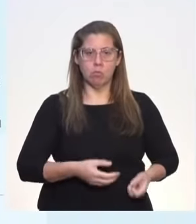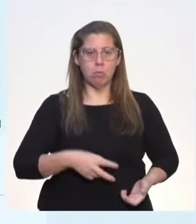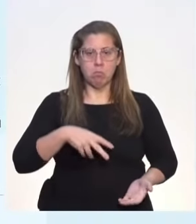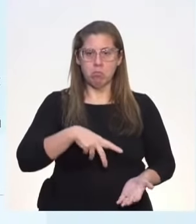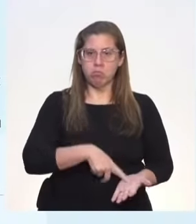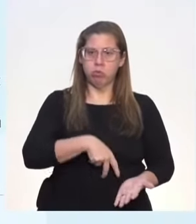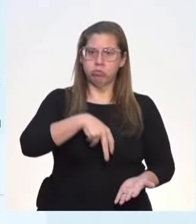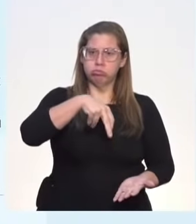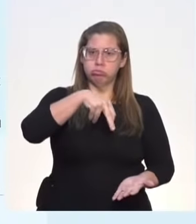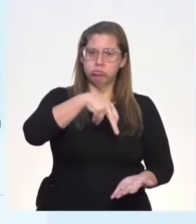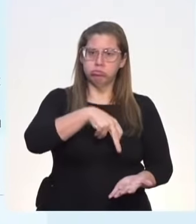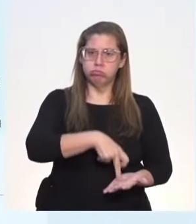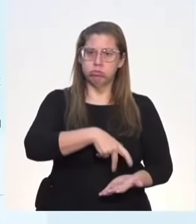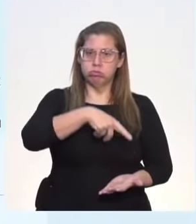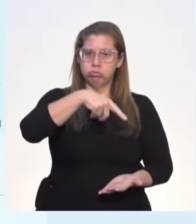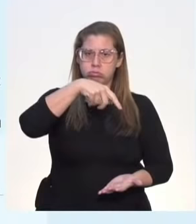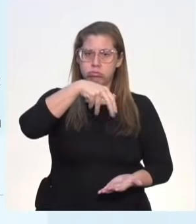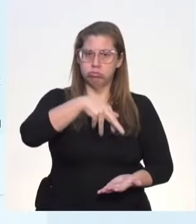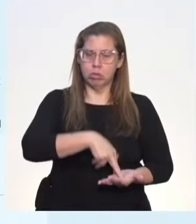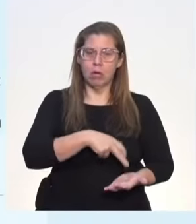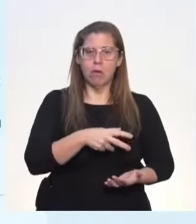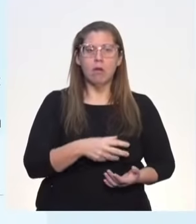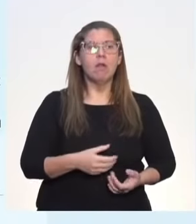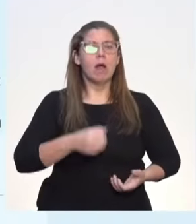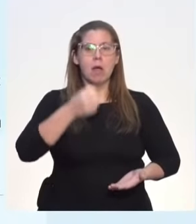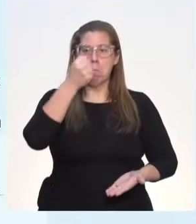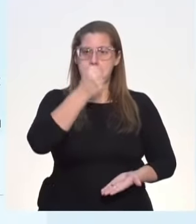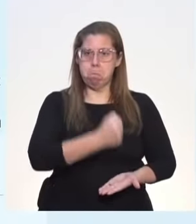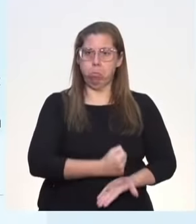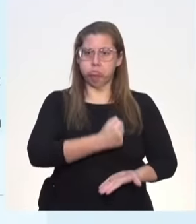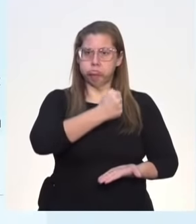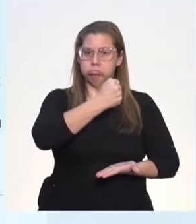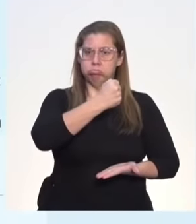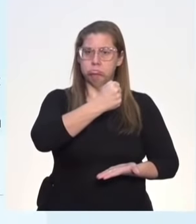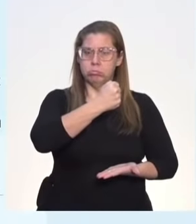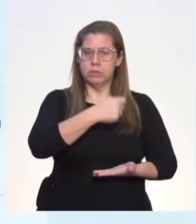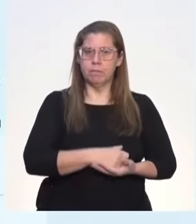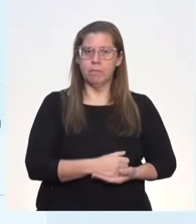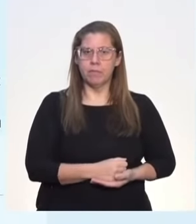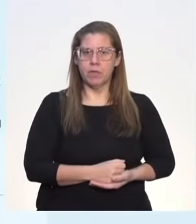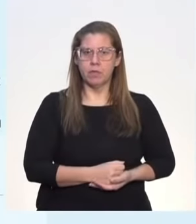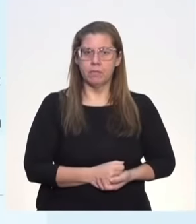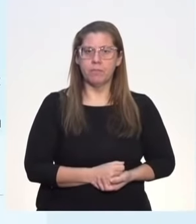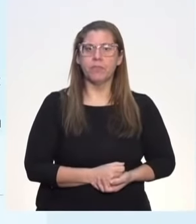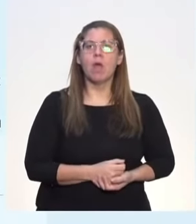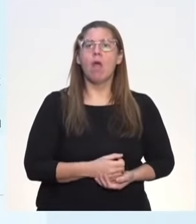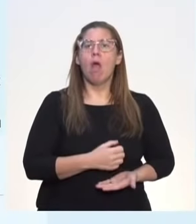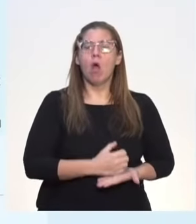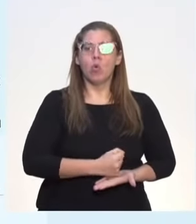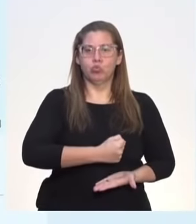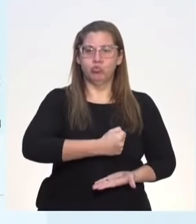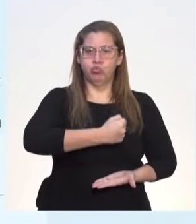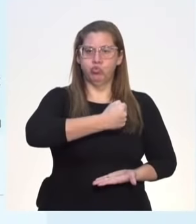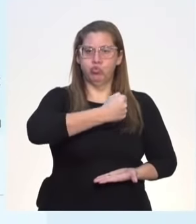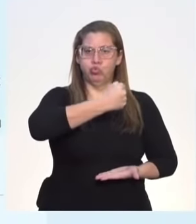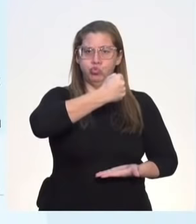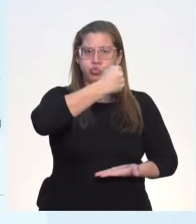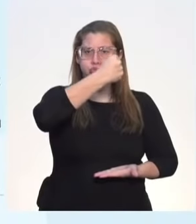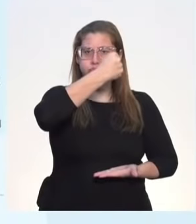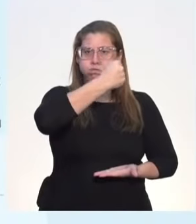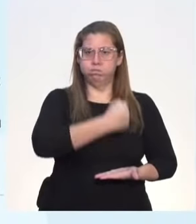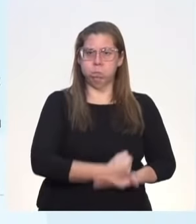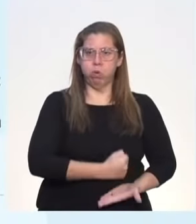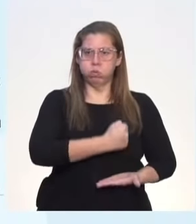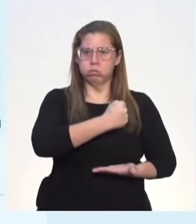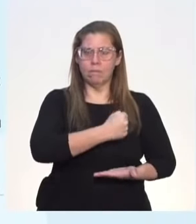gravidade mesmo esse troço vai cair e bater estaca entendeu se eleva o bate-estaca E à medida